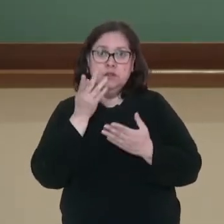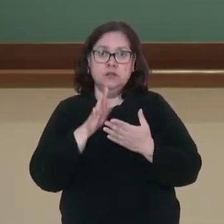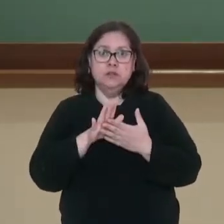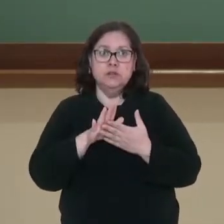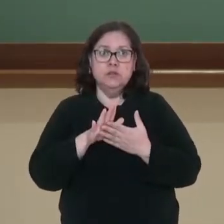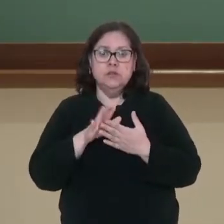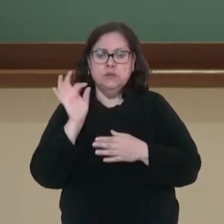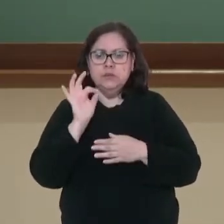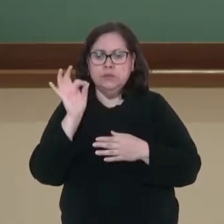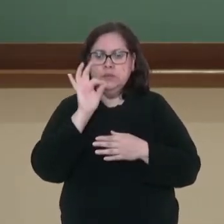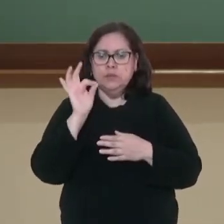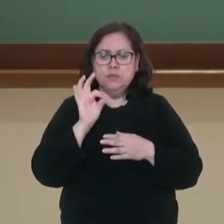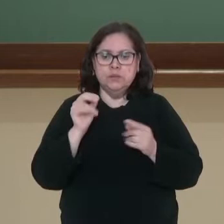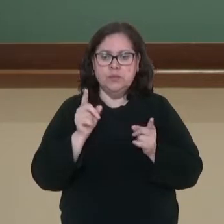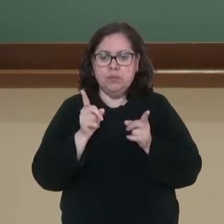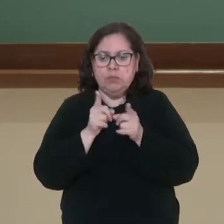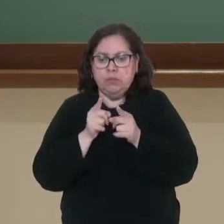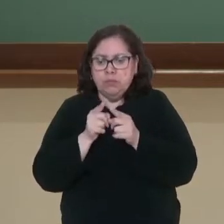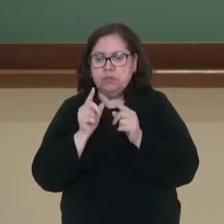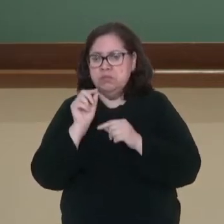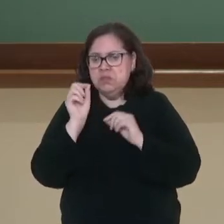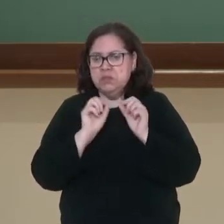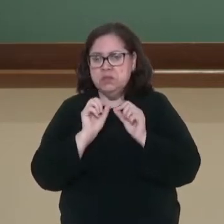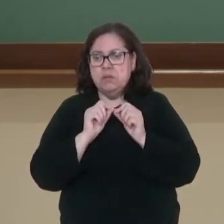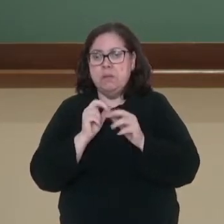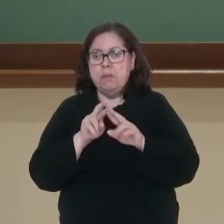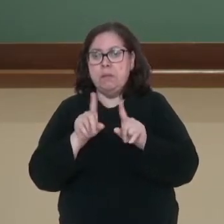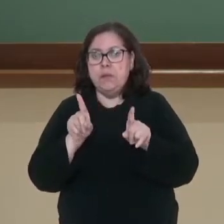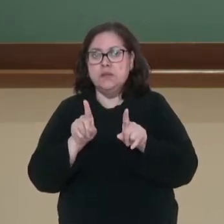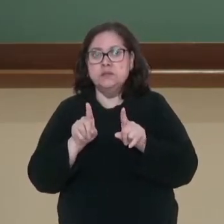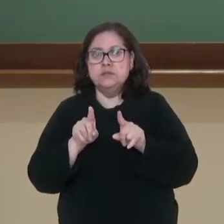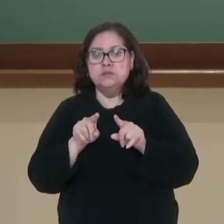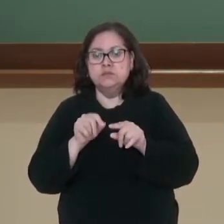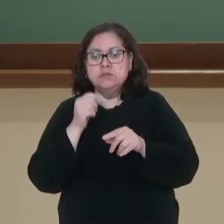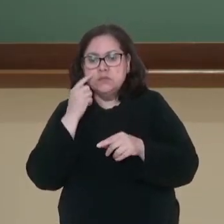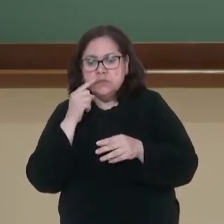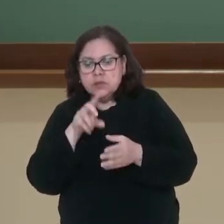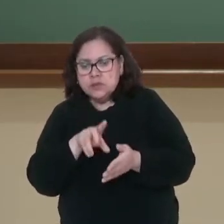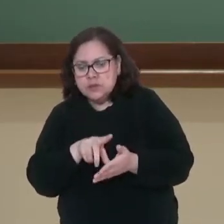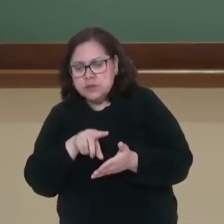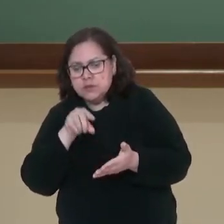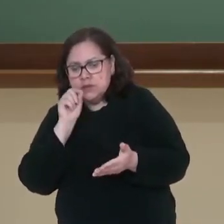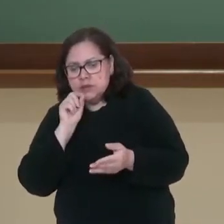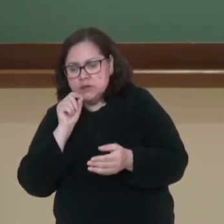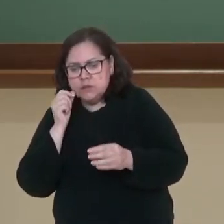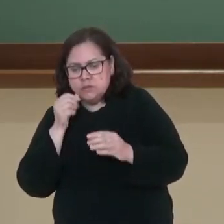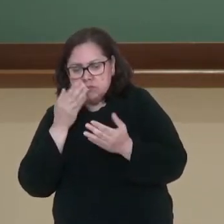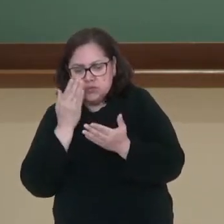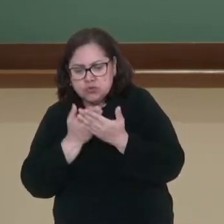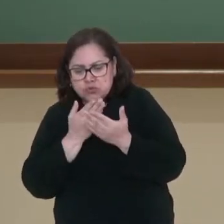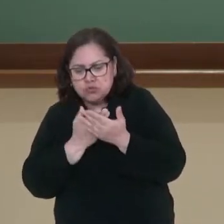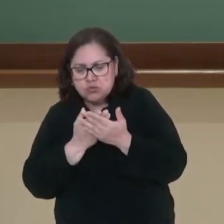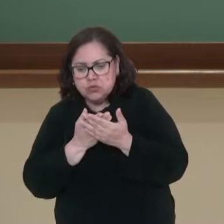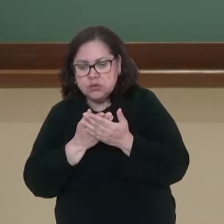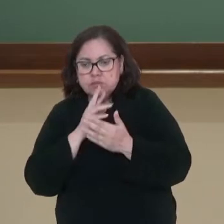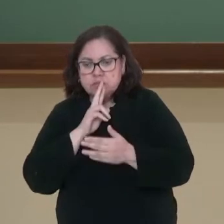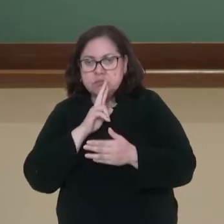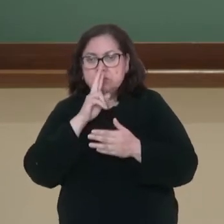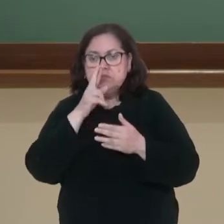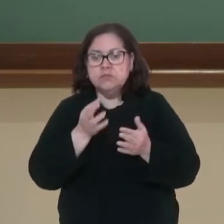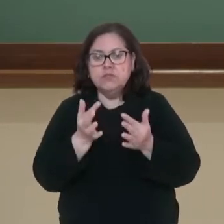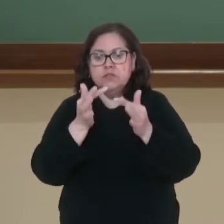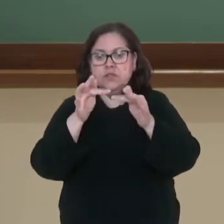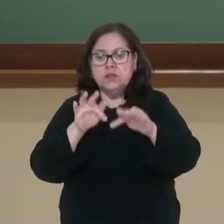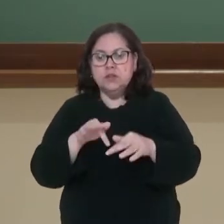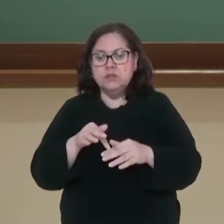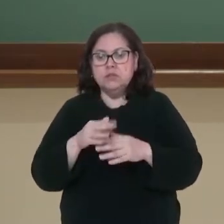são mosquinhas, são animais invertebrados, porém conseguimos extrapolar os resultados dela para